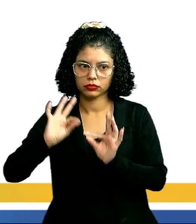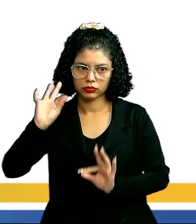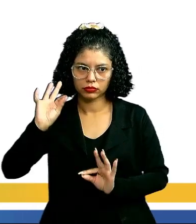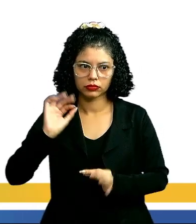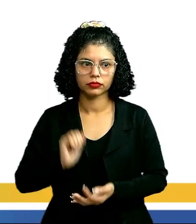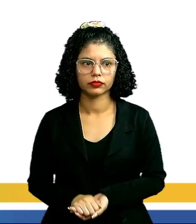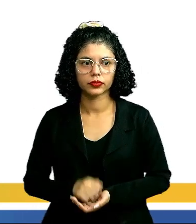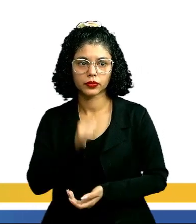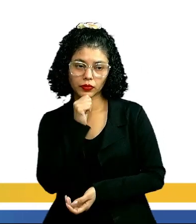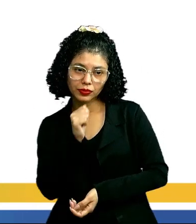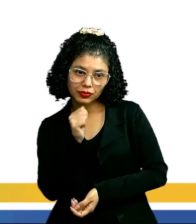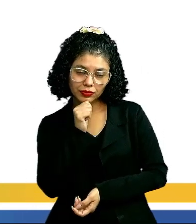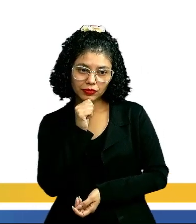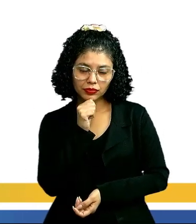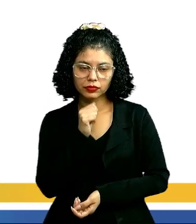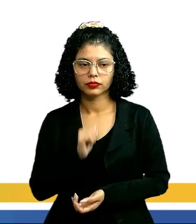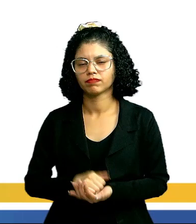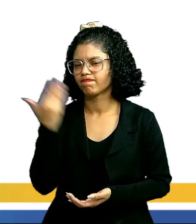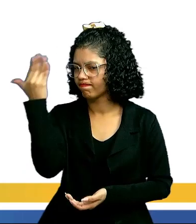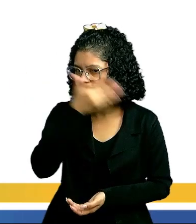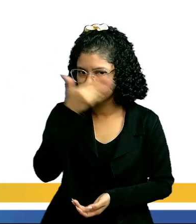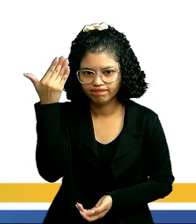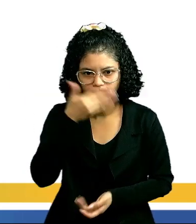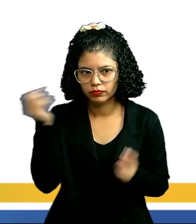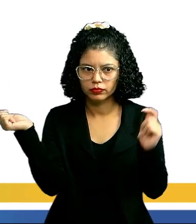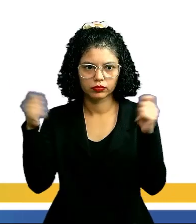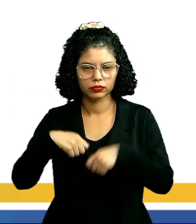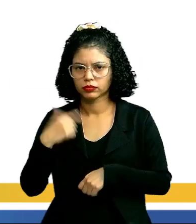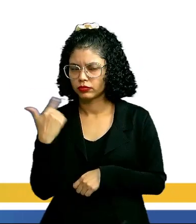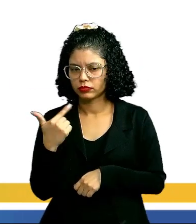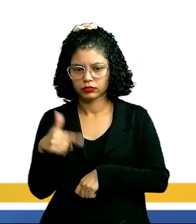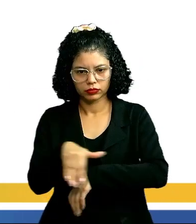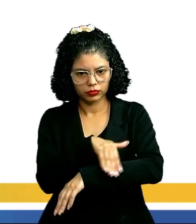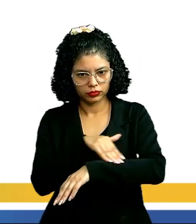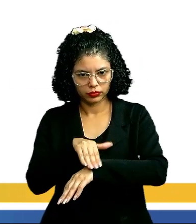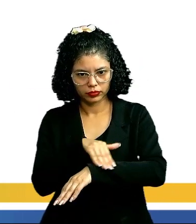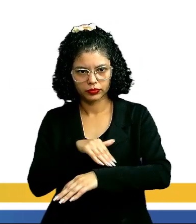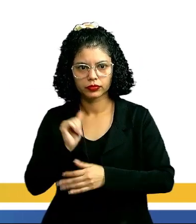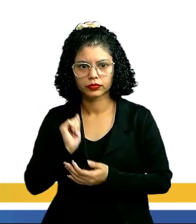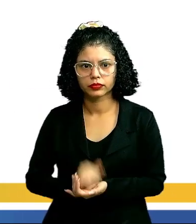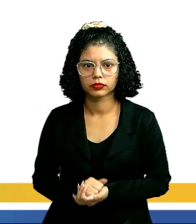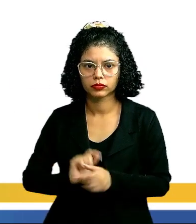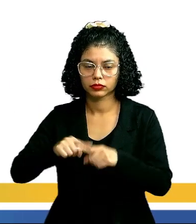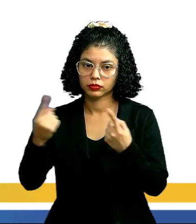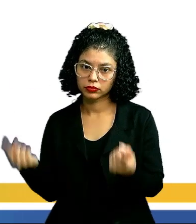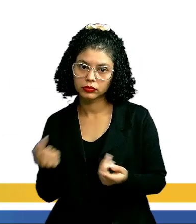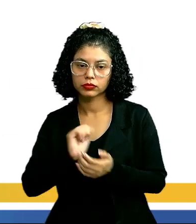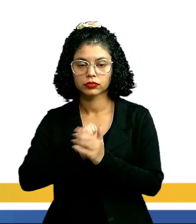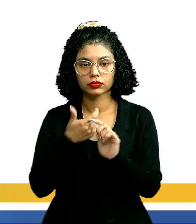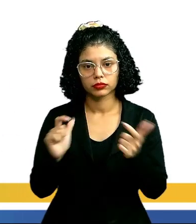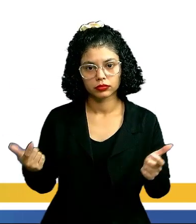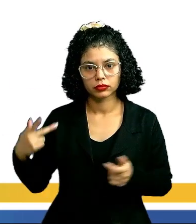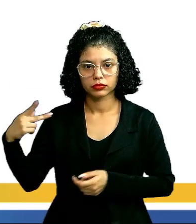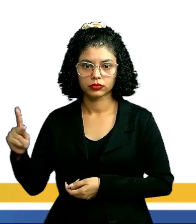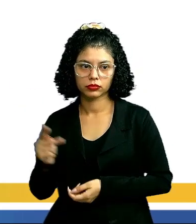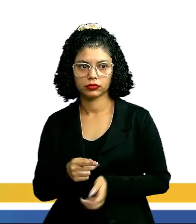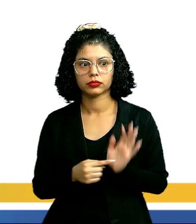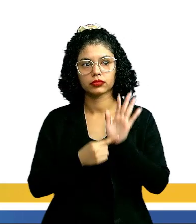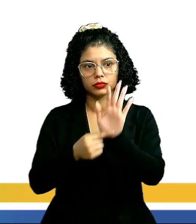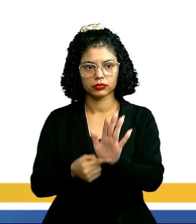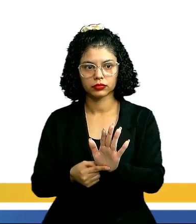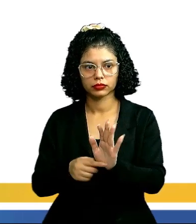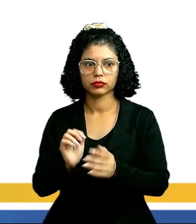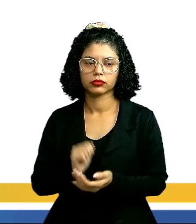de comprimento. Ainda não enxergam nem possuem pelos. No entanto, a maioria